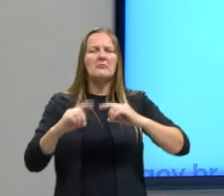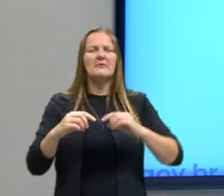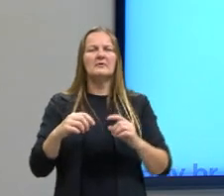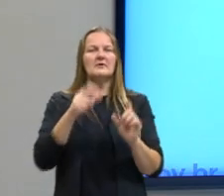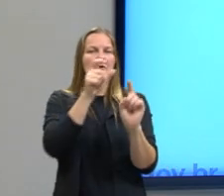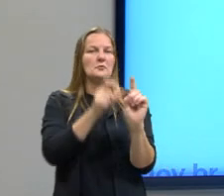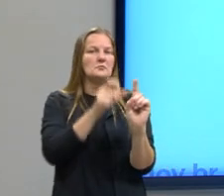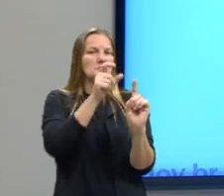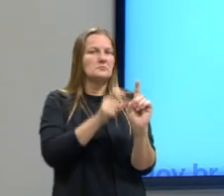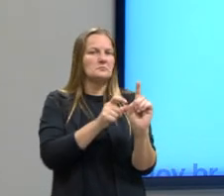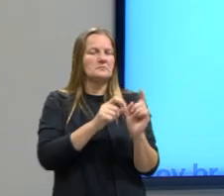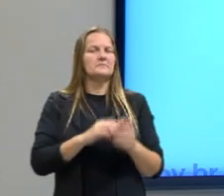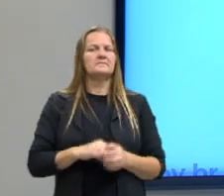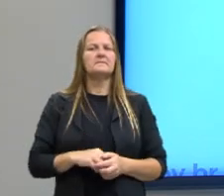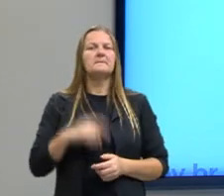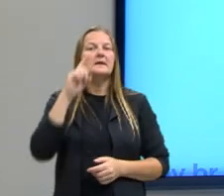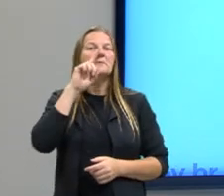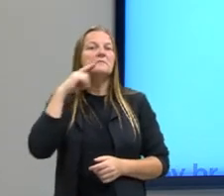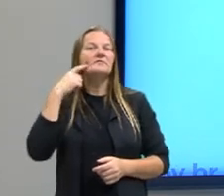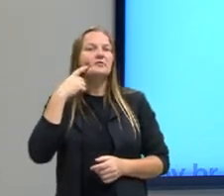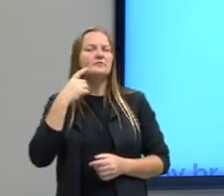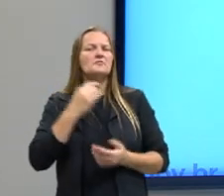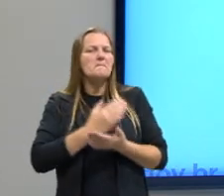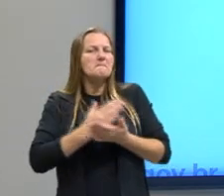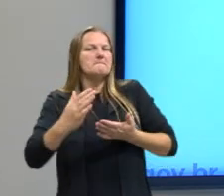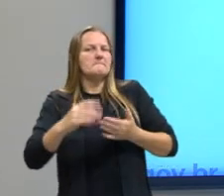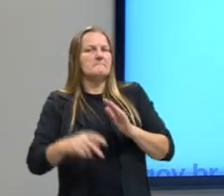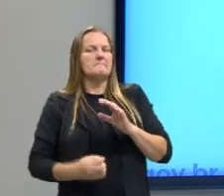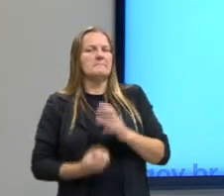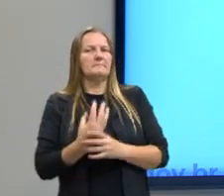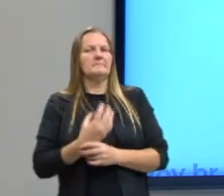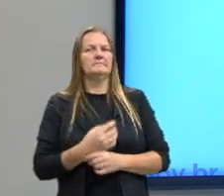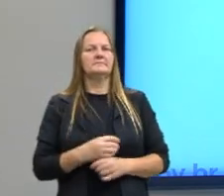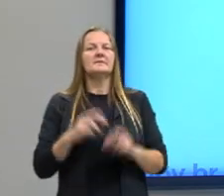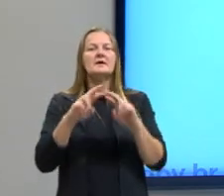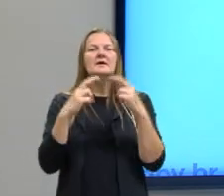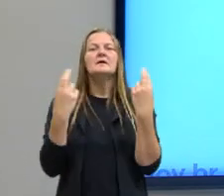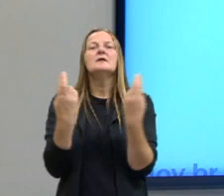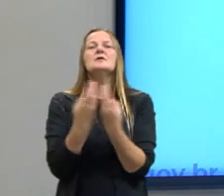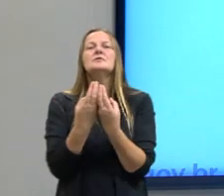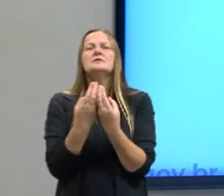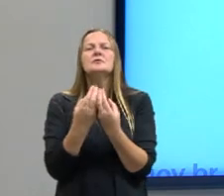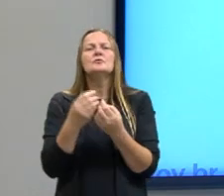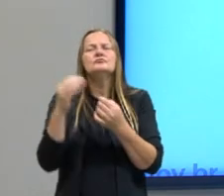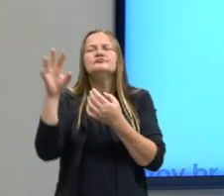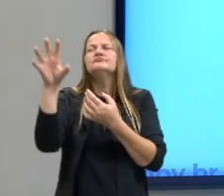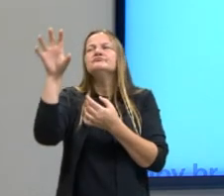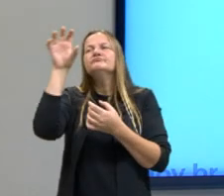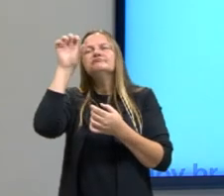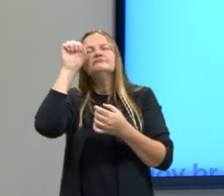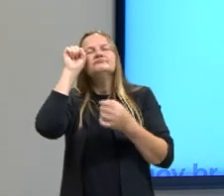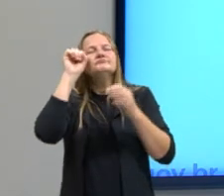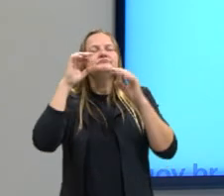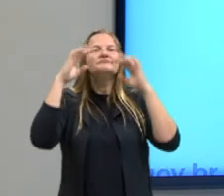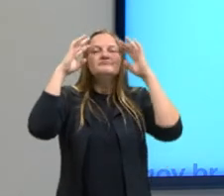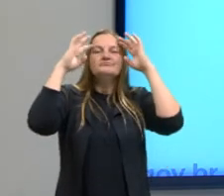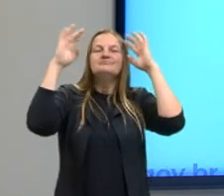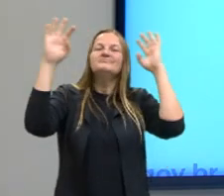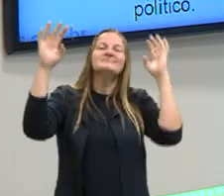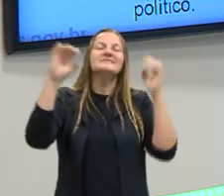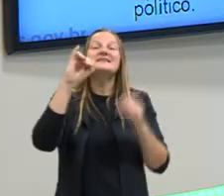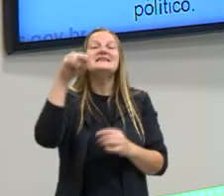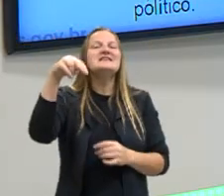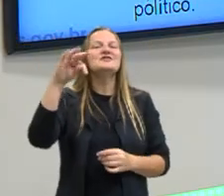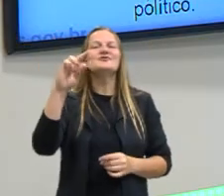metafísicas o do carro era filósofo de origem a reunião de percepções intuitivas não entre tiva